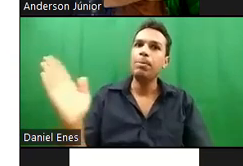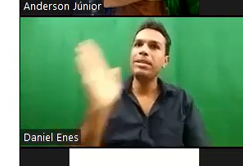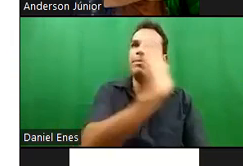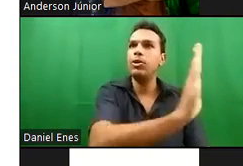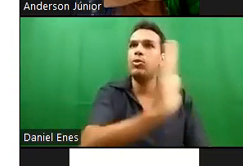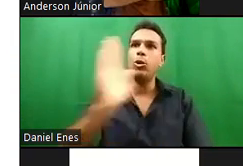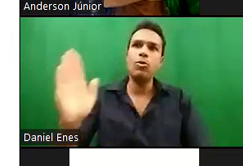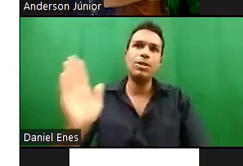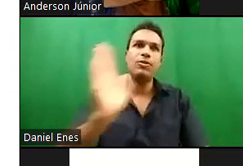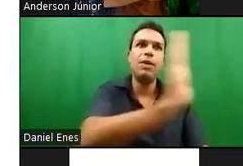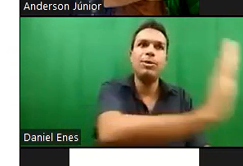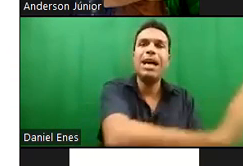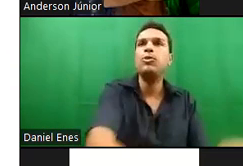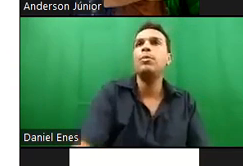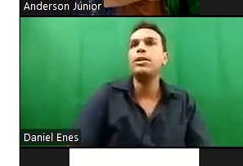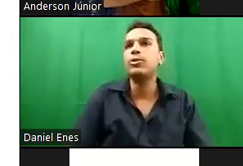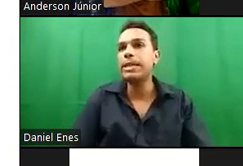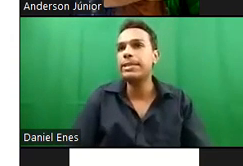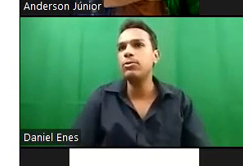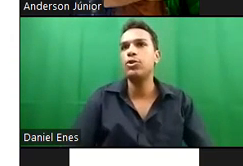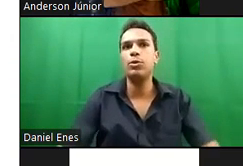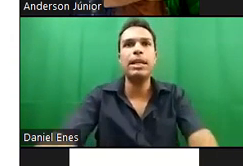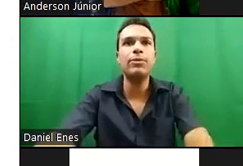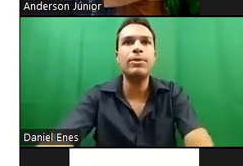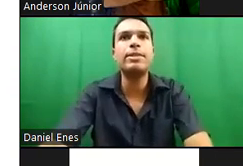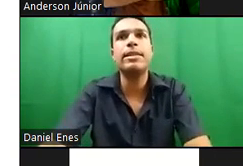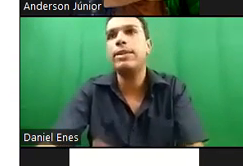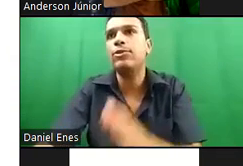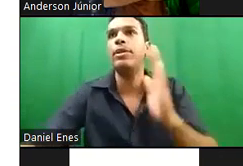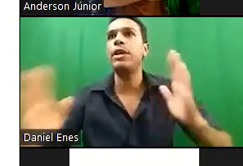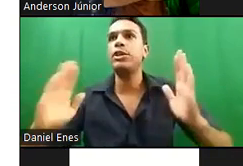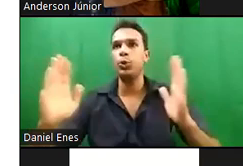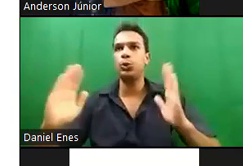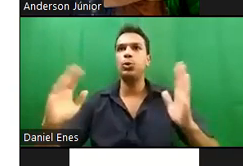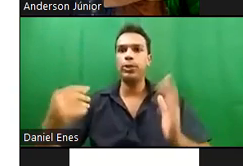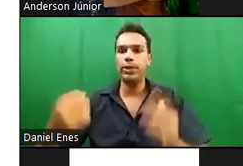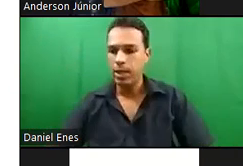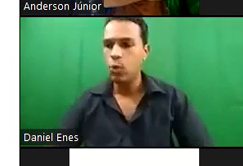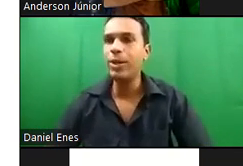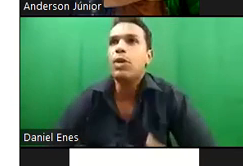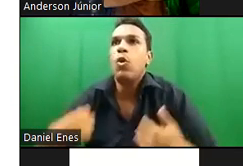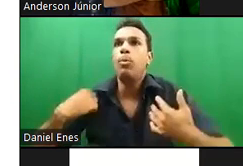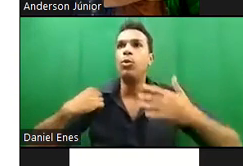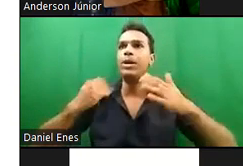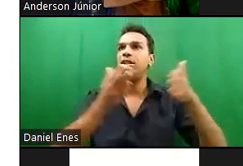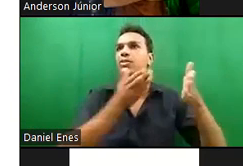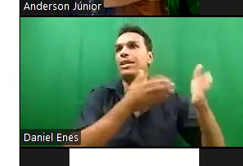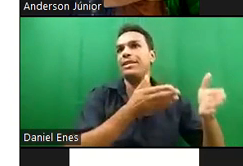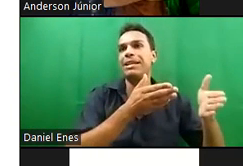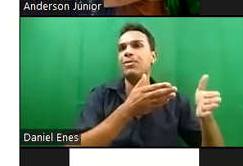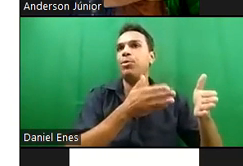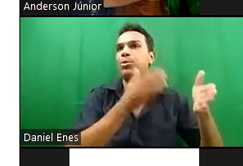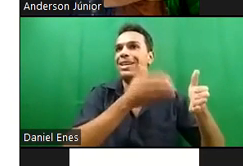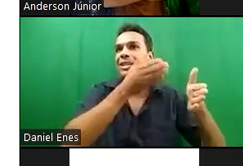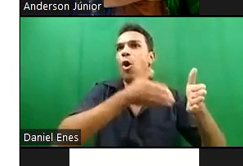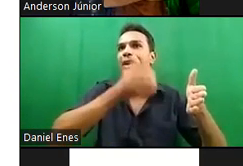Então, perceberam? Eu coloco o advérbio lá no começo. Esse é um costume na língua de sinais. Ou seja, a estrutura, o que é comum a gente fazer na